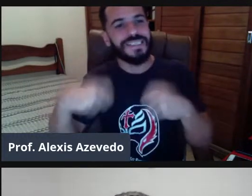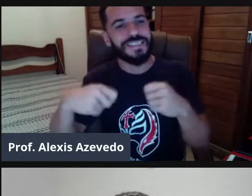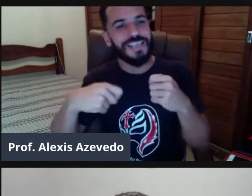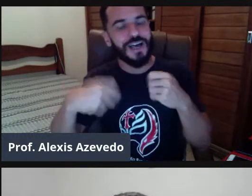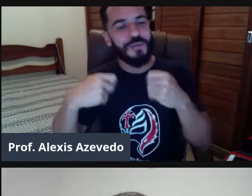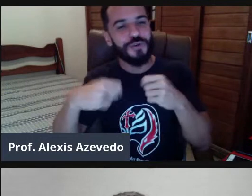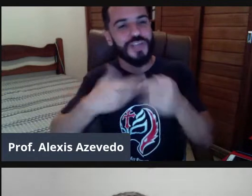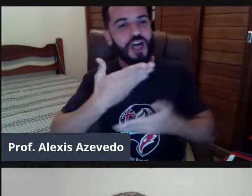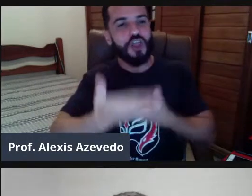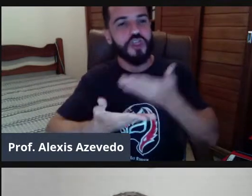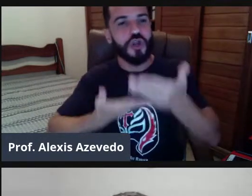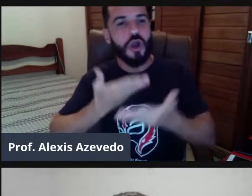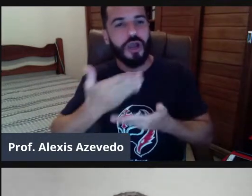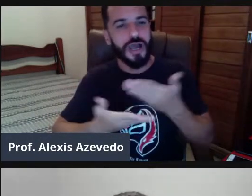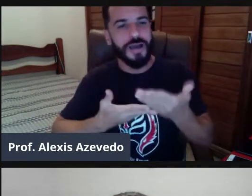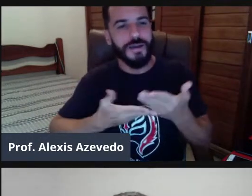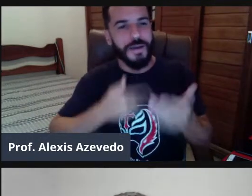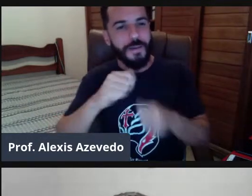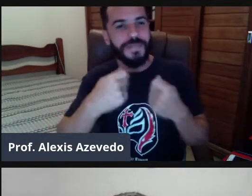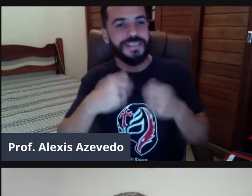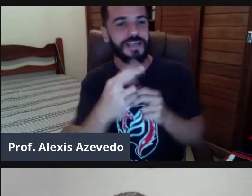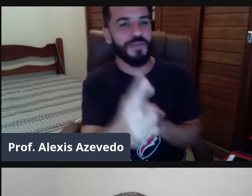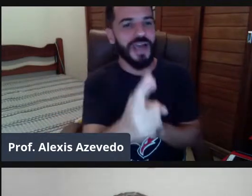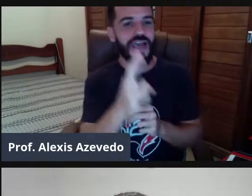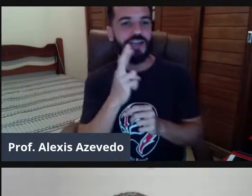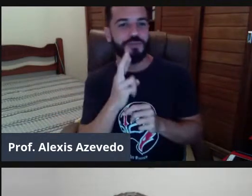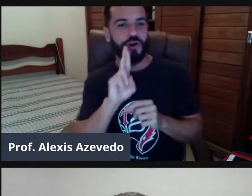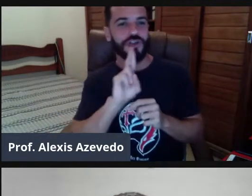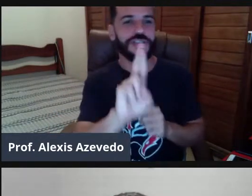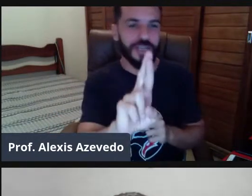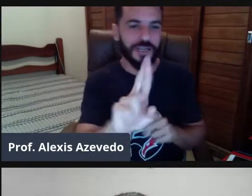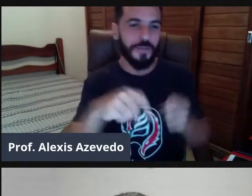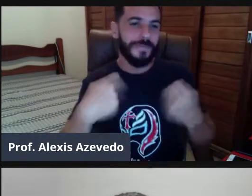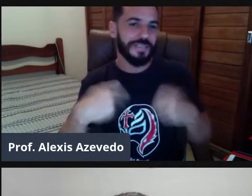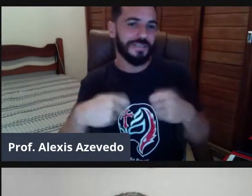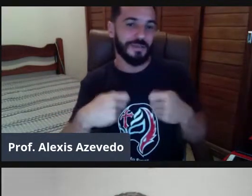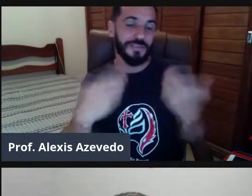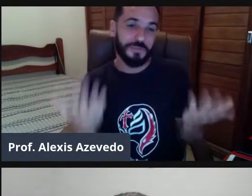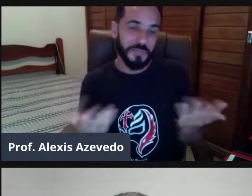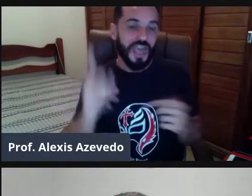Nós precisamos do feedback. Então,